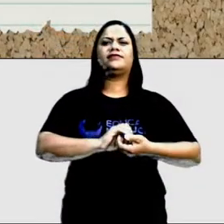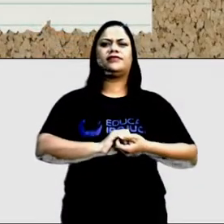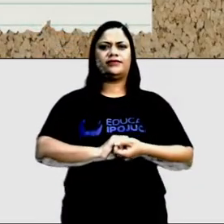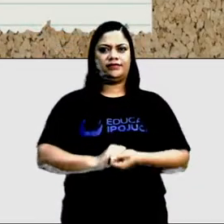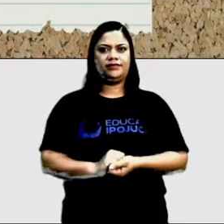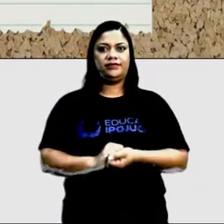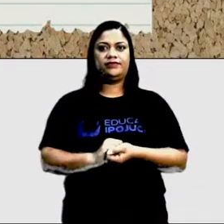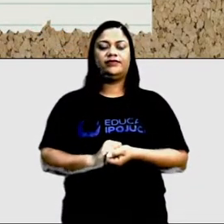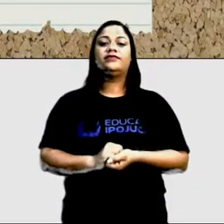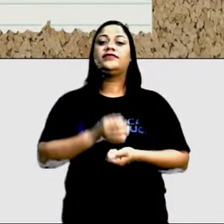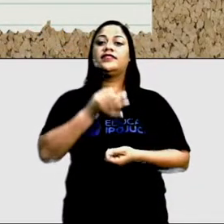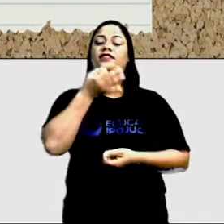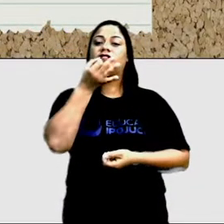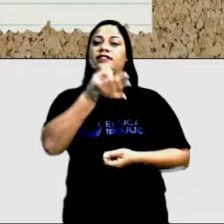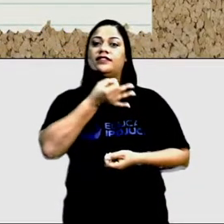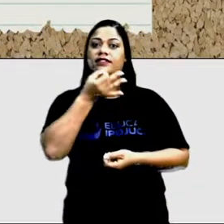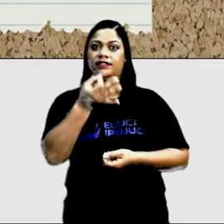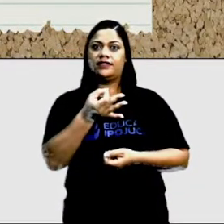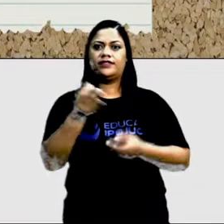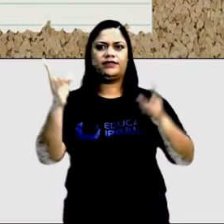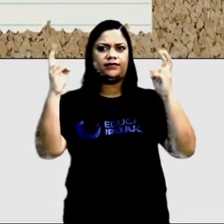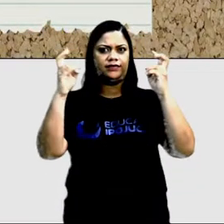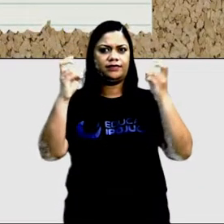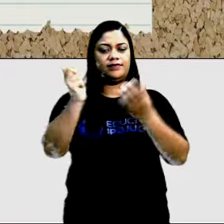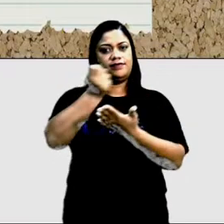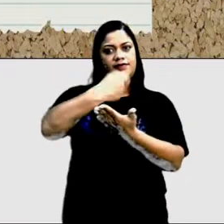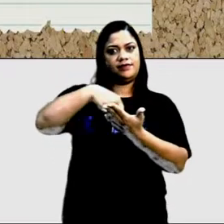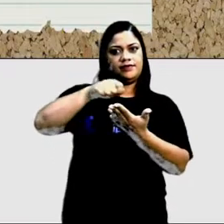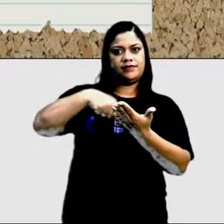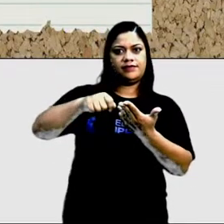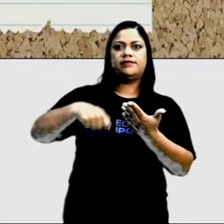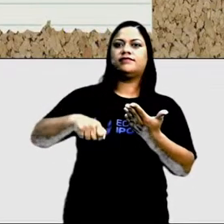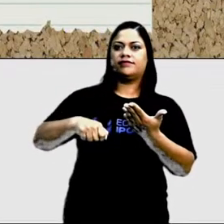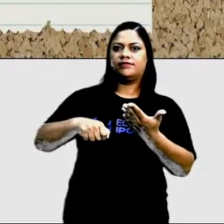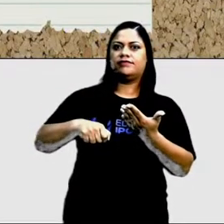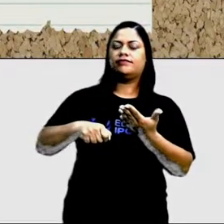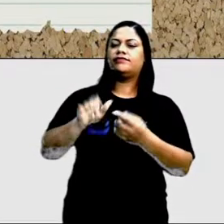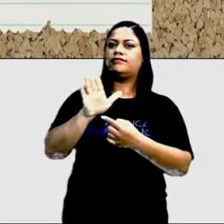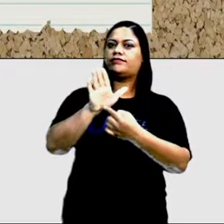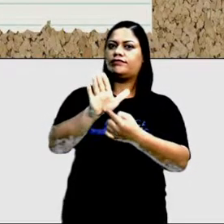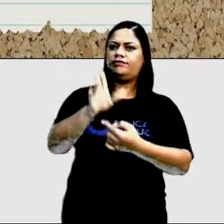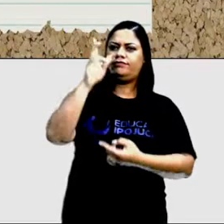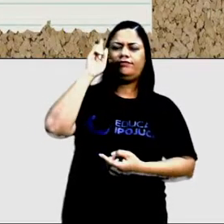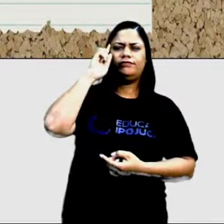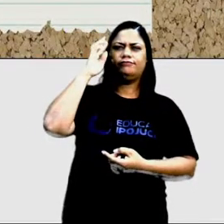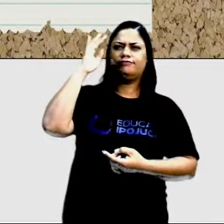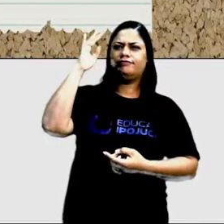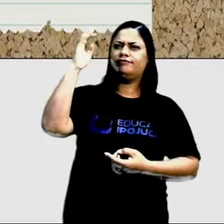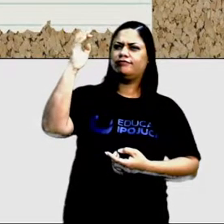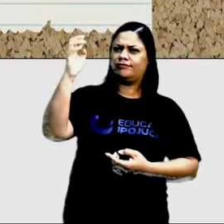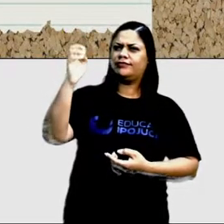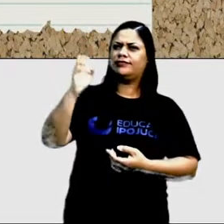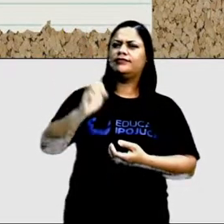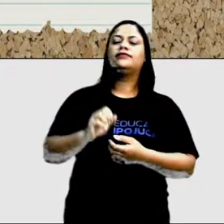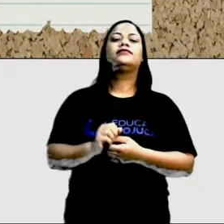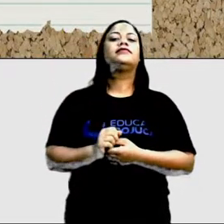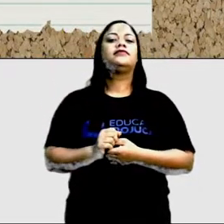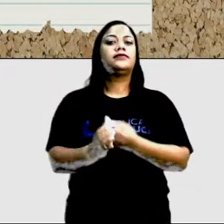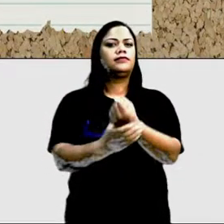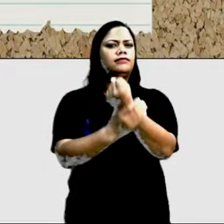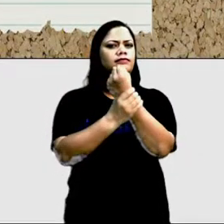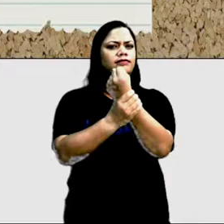assunto abordado. O escritor, além de mostrar o seu ponto de vista, ele deve sustentá-lo com